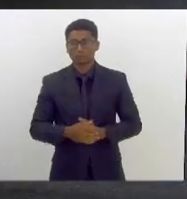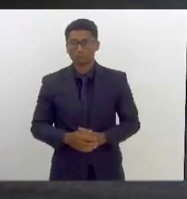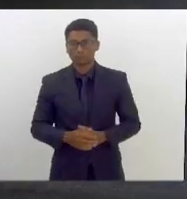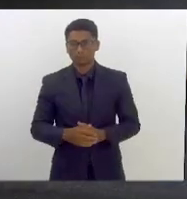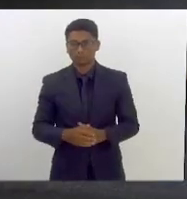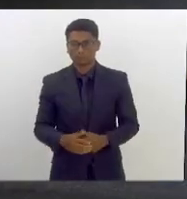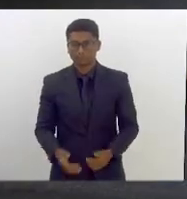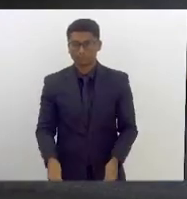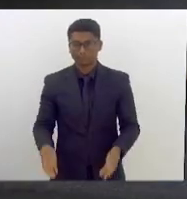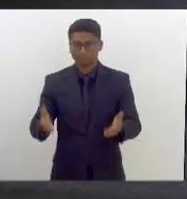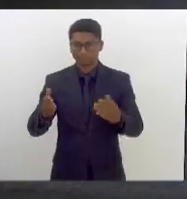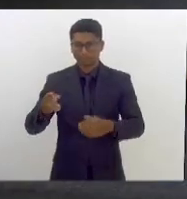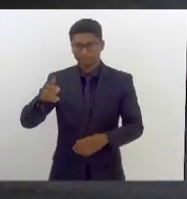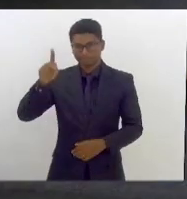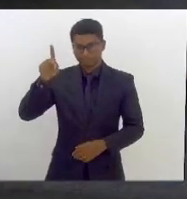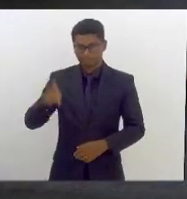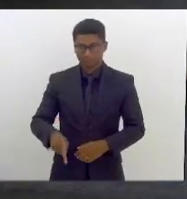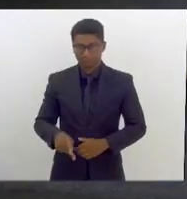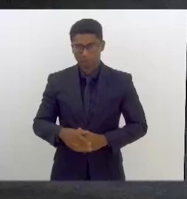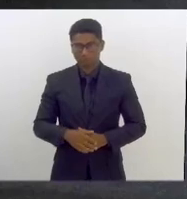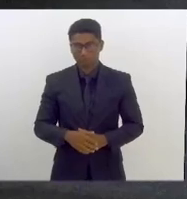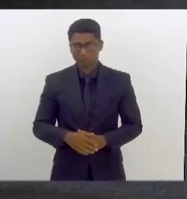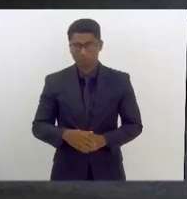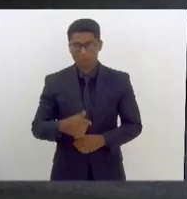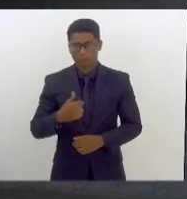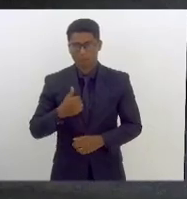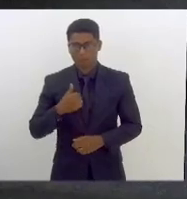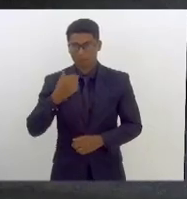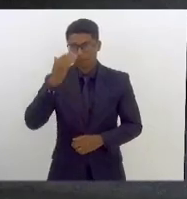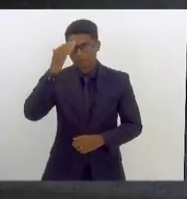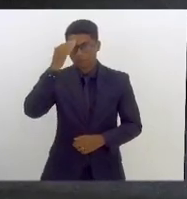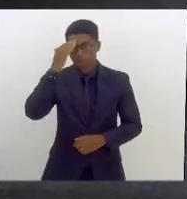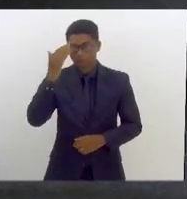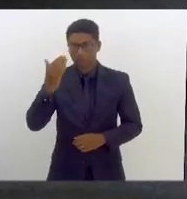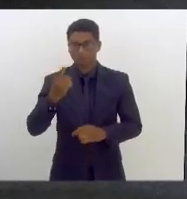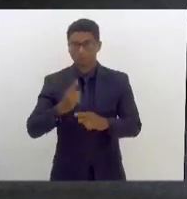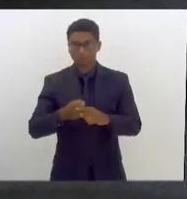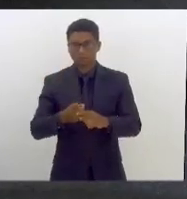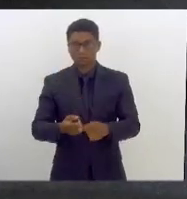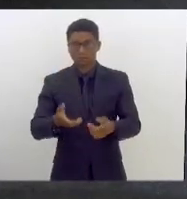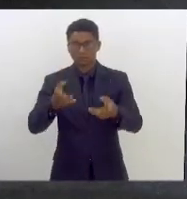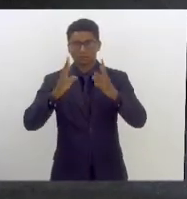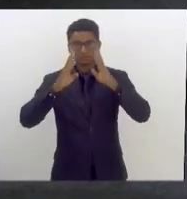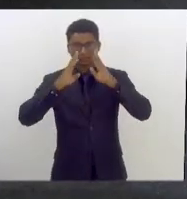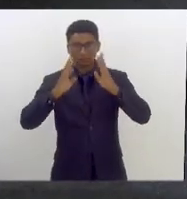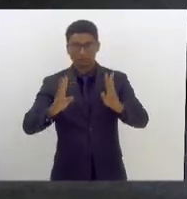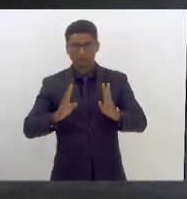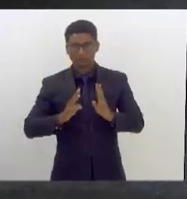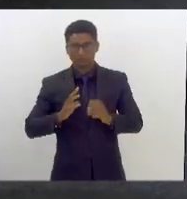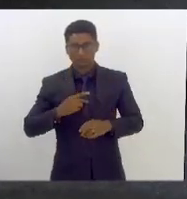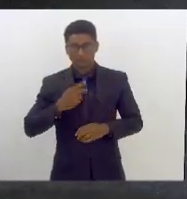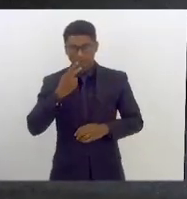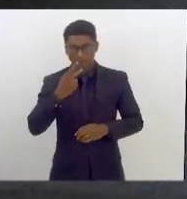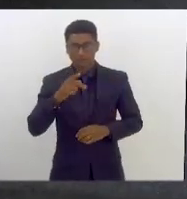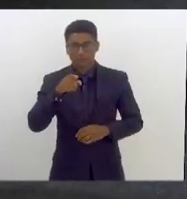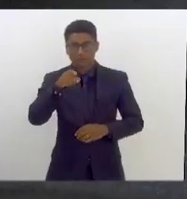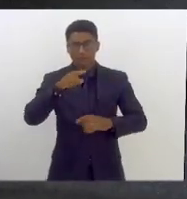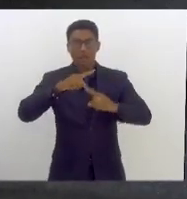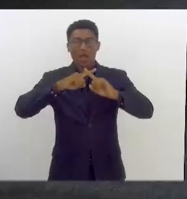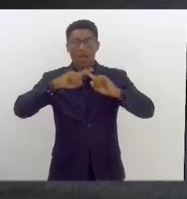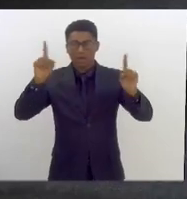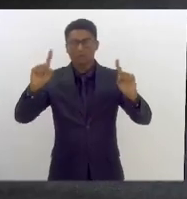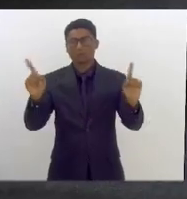presidenta, eu quero agradecer pela sua atenção quando eu falei, sem criticar, só